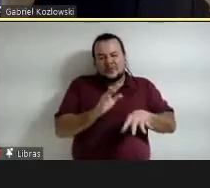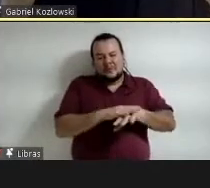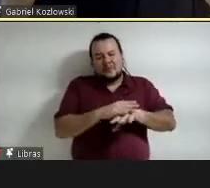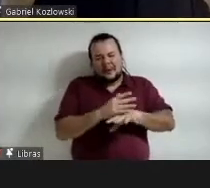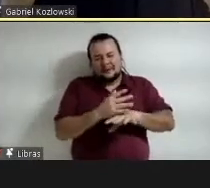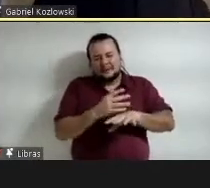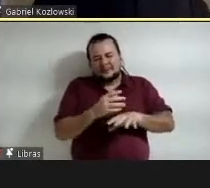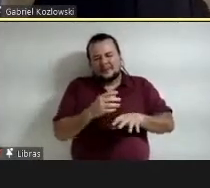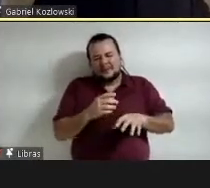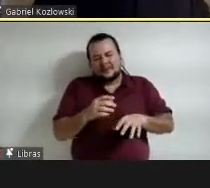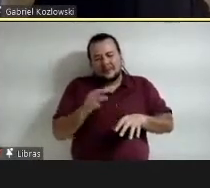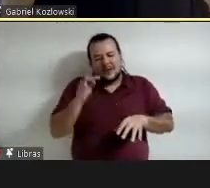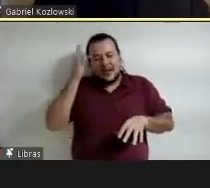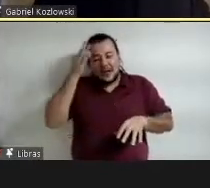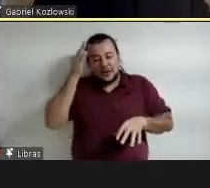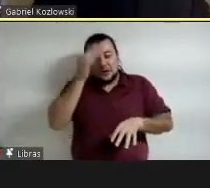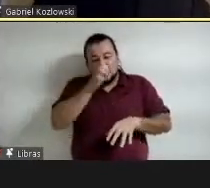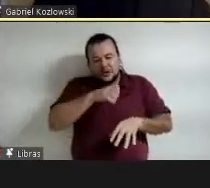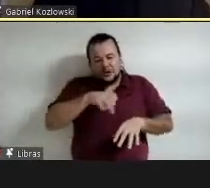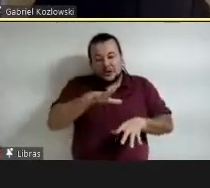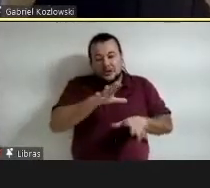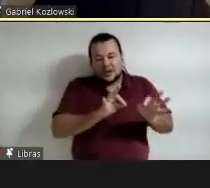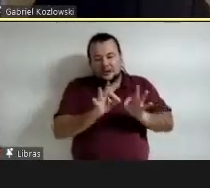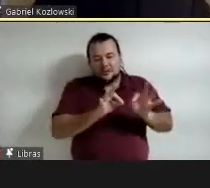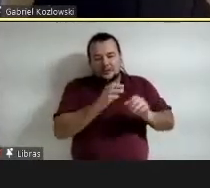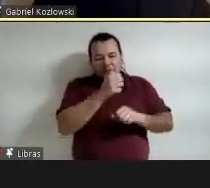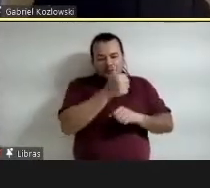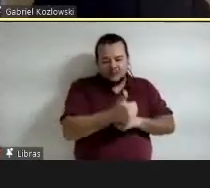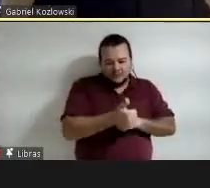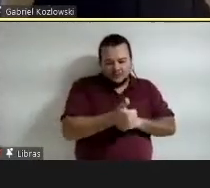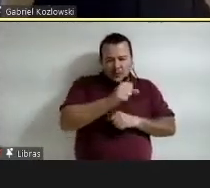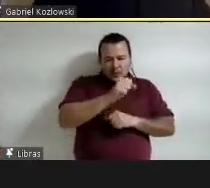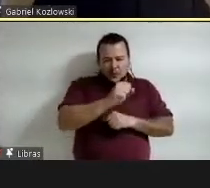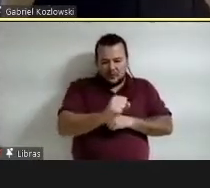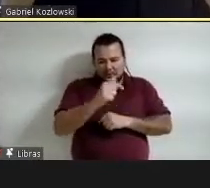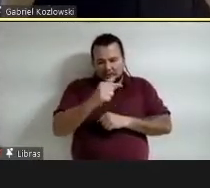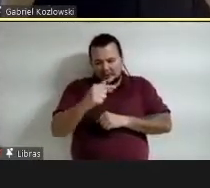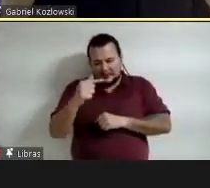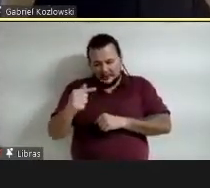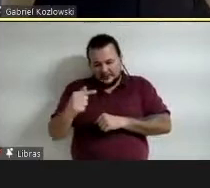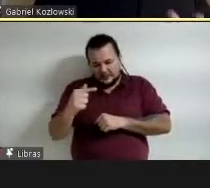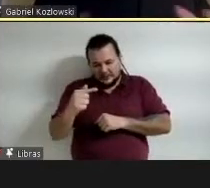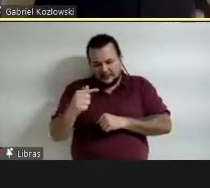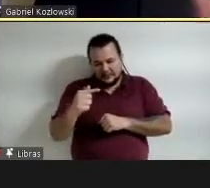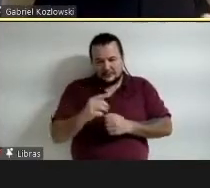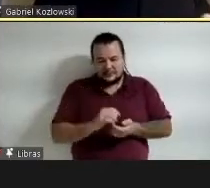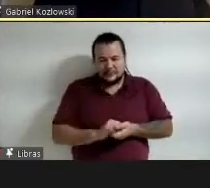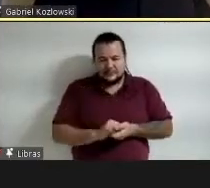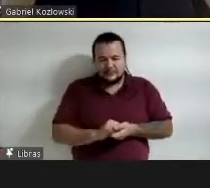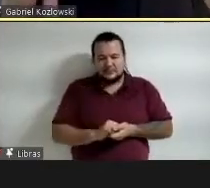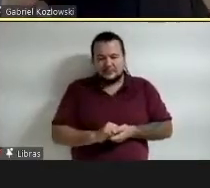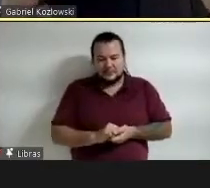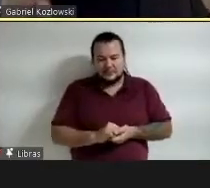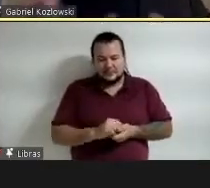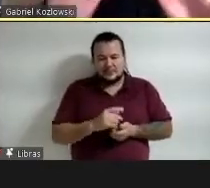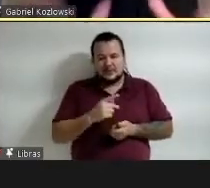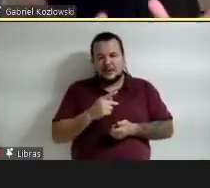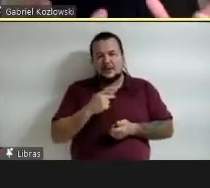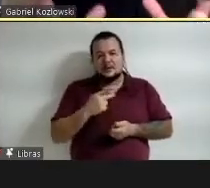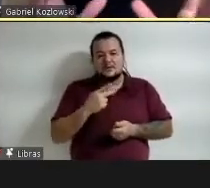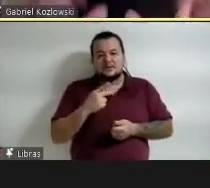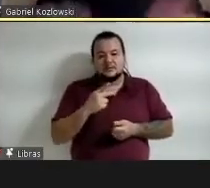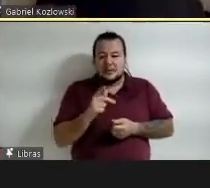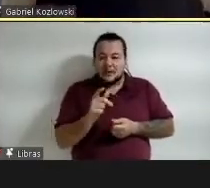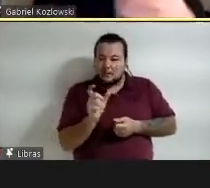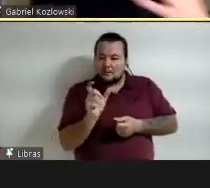Urbanização, de 1867, do Cerdá, onde ele... onde ele nada menos cria a palavra